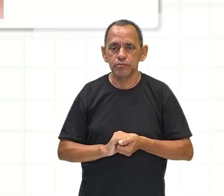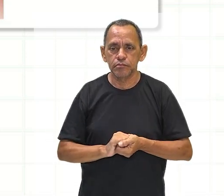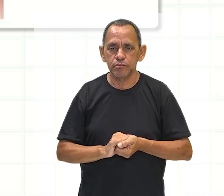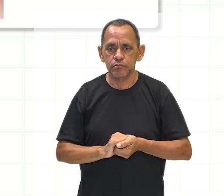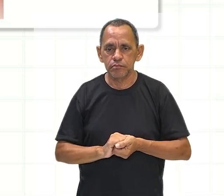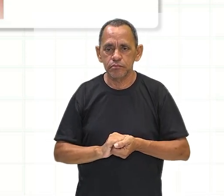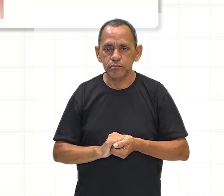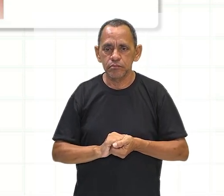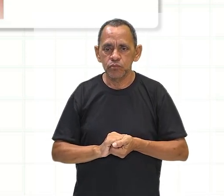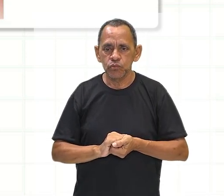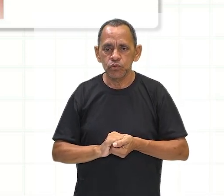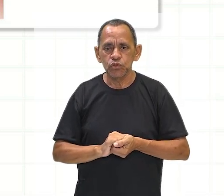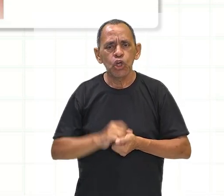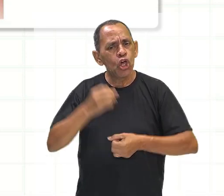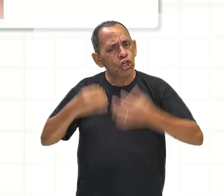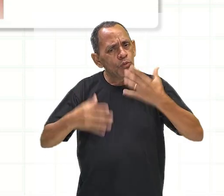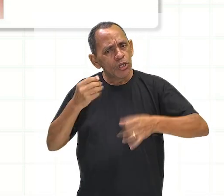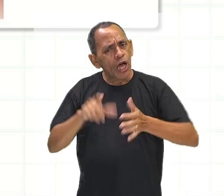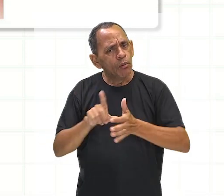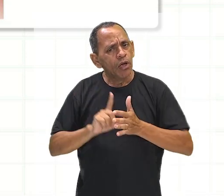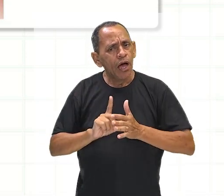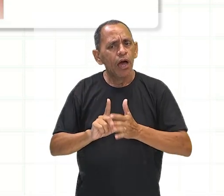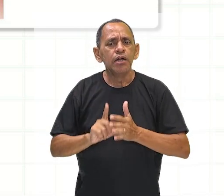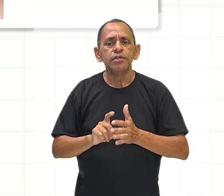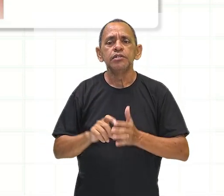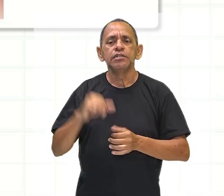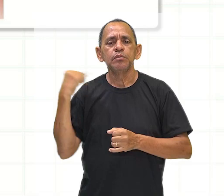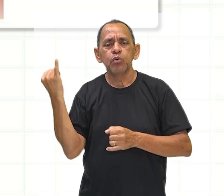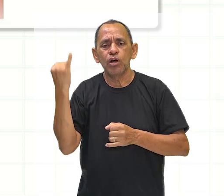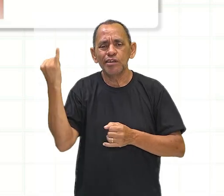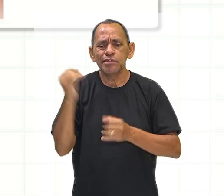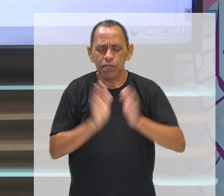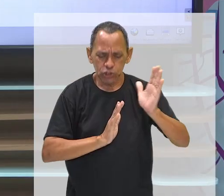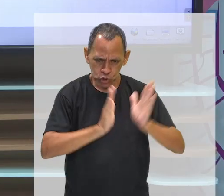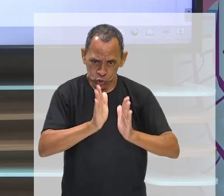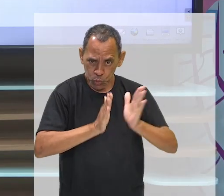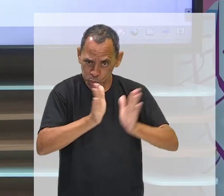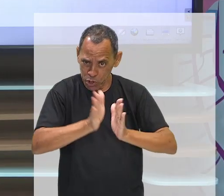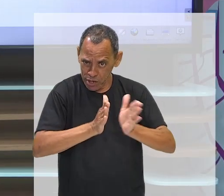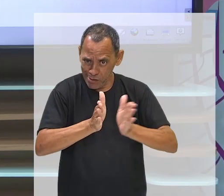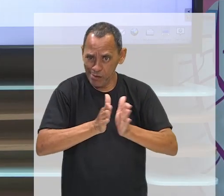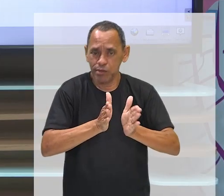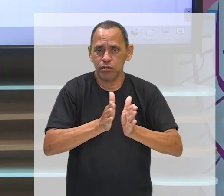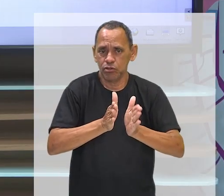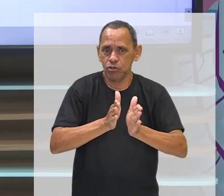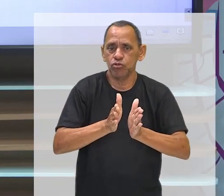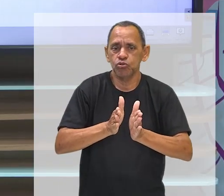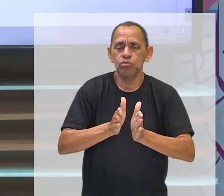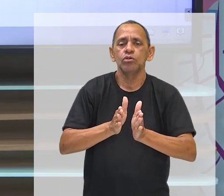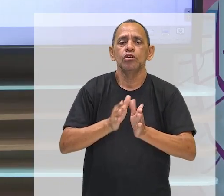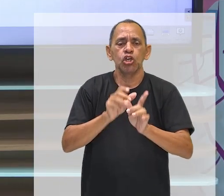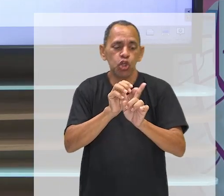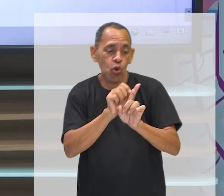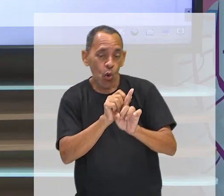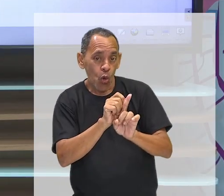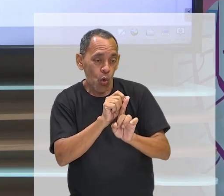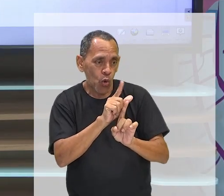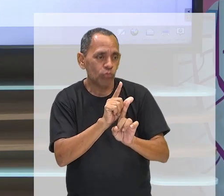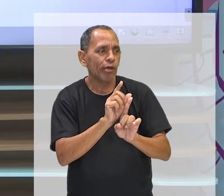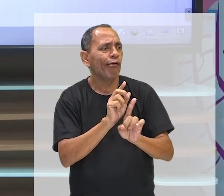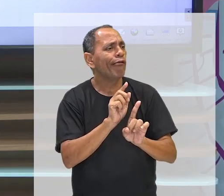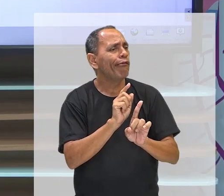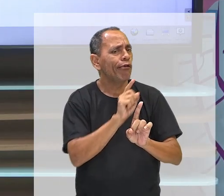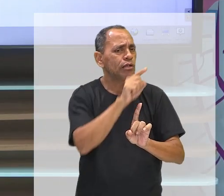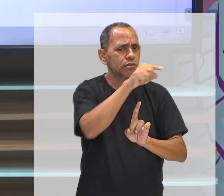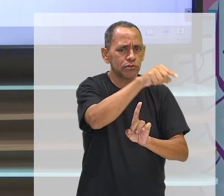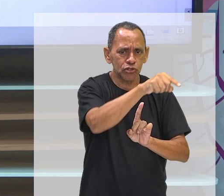espermatozoide, né? Como a gente já comentou um pouco mais, é importante, né, nesse período ali de amadurecimento, que o espermatozoide, né, que é uma